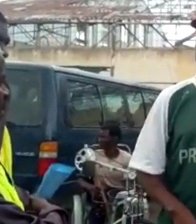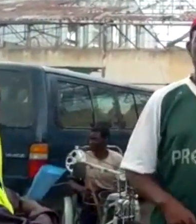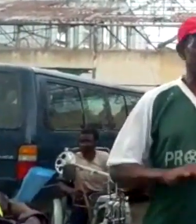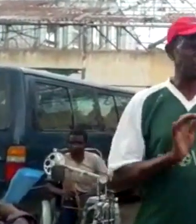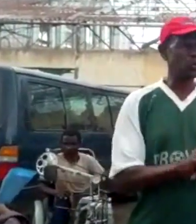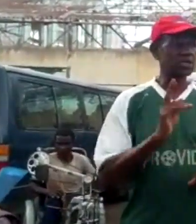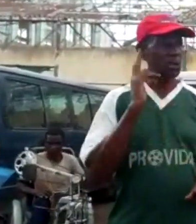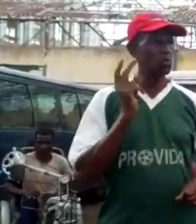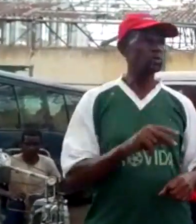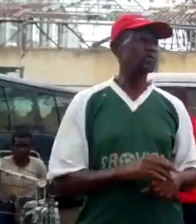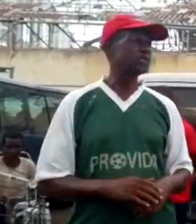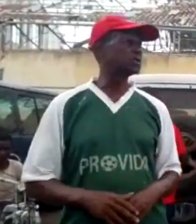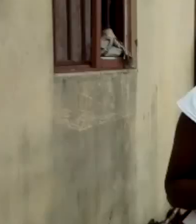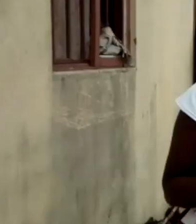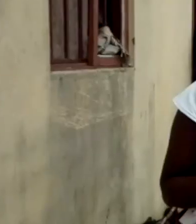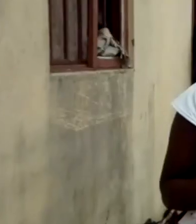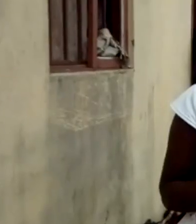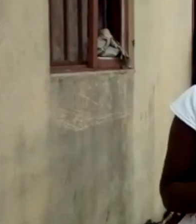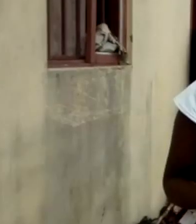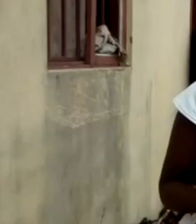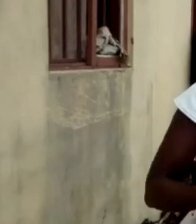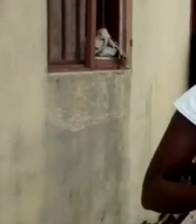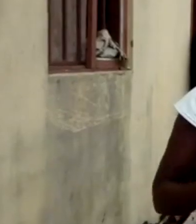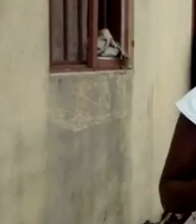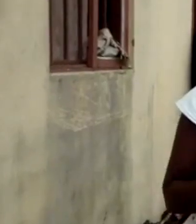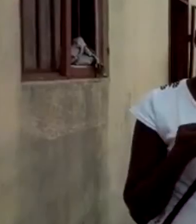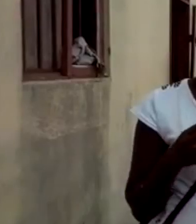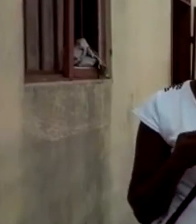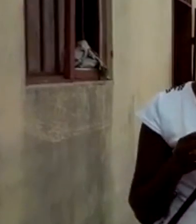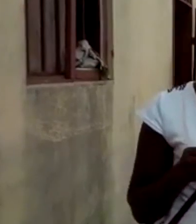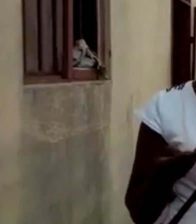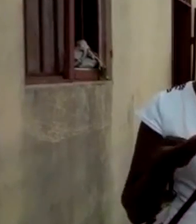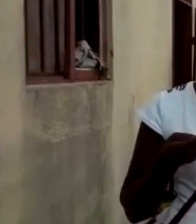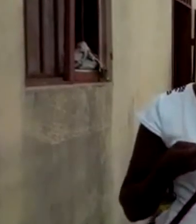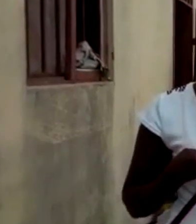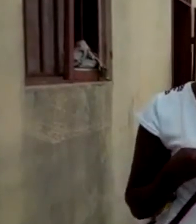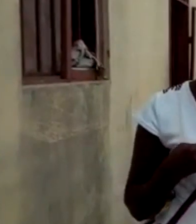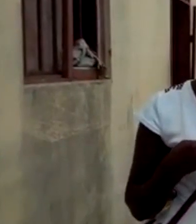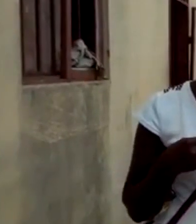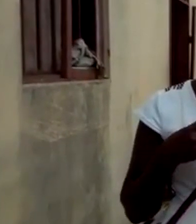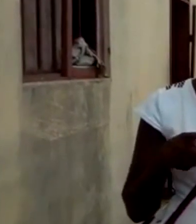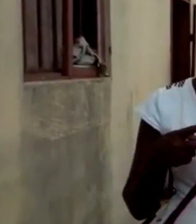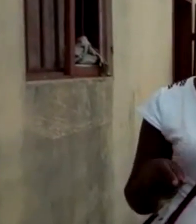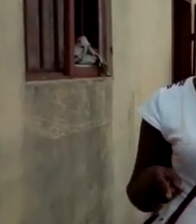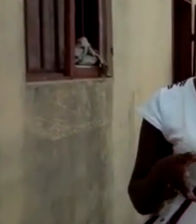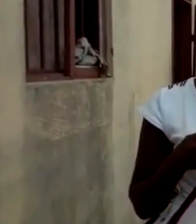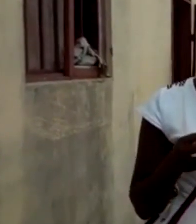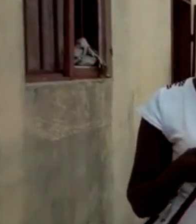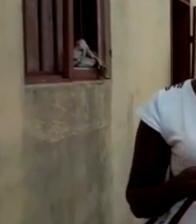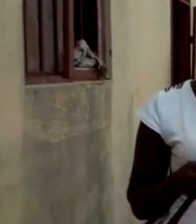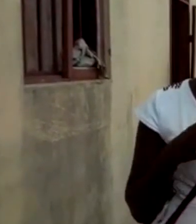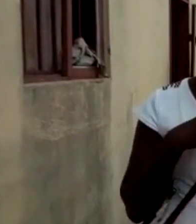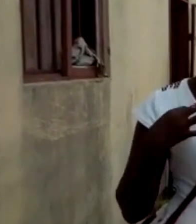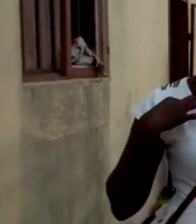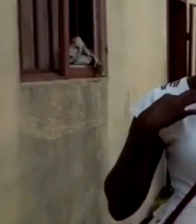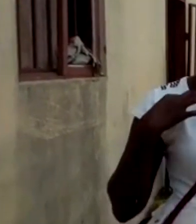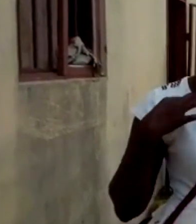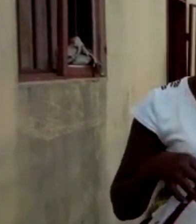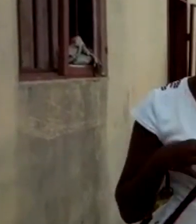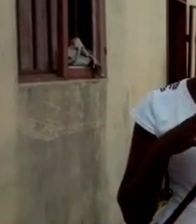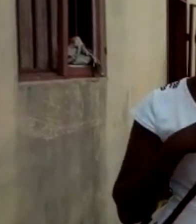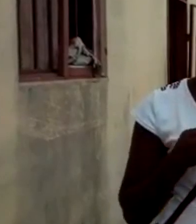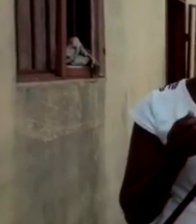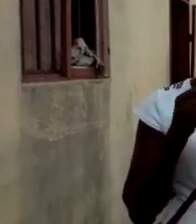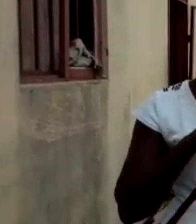da sociedade civil baseadas na província de Sofala. Recebi diferentes produtos com destaque para